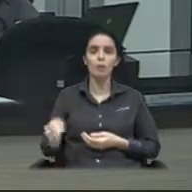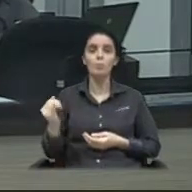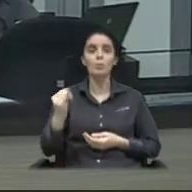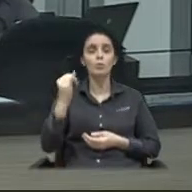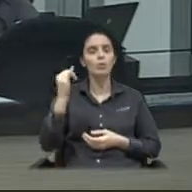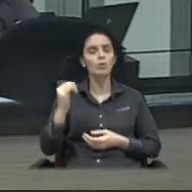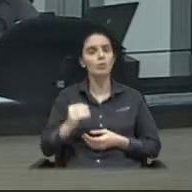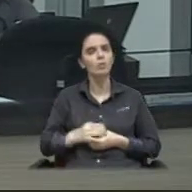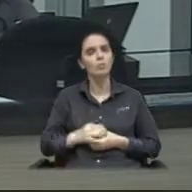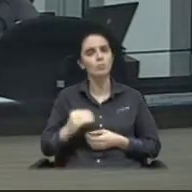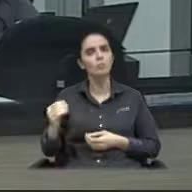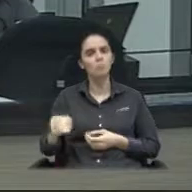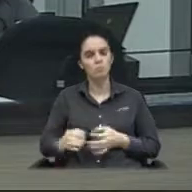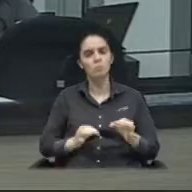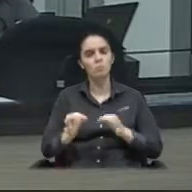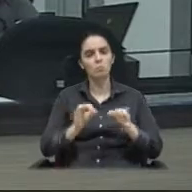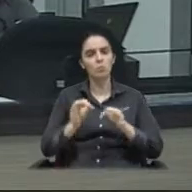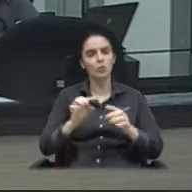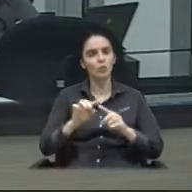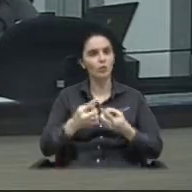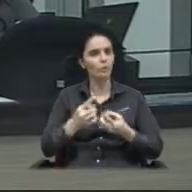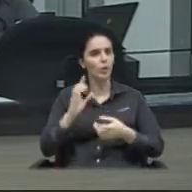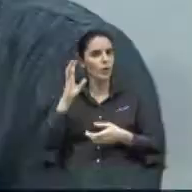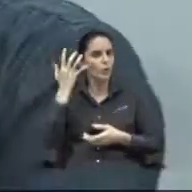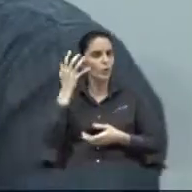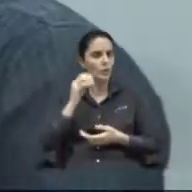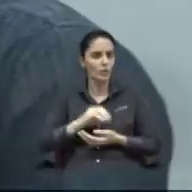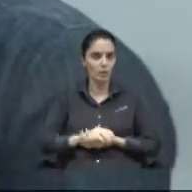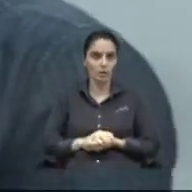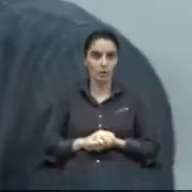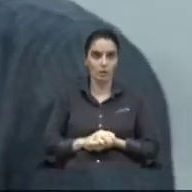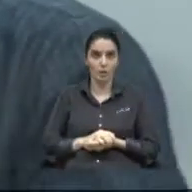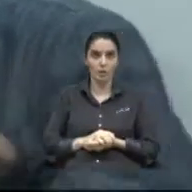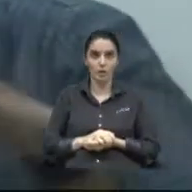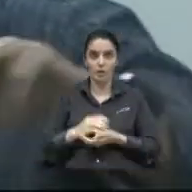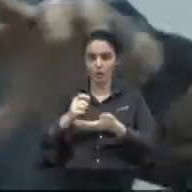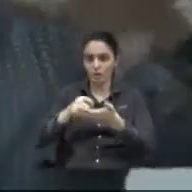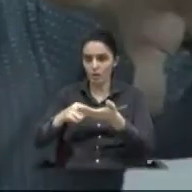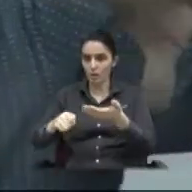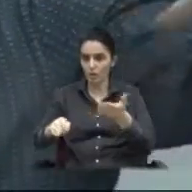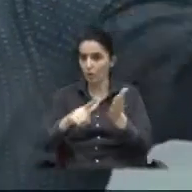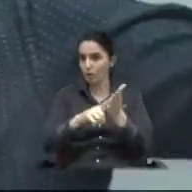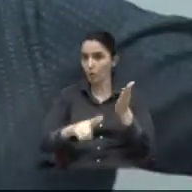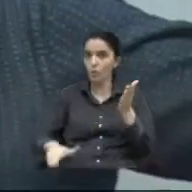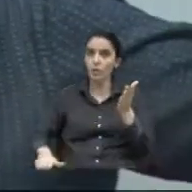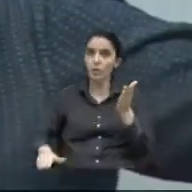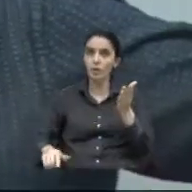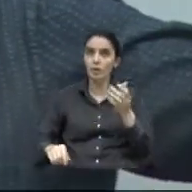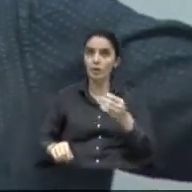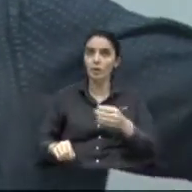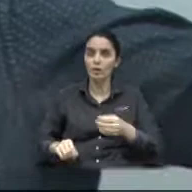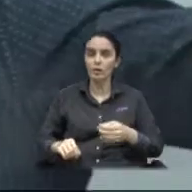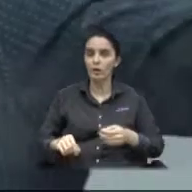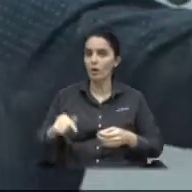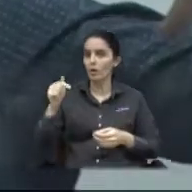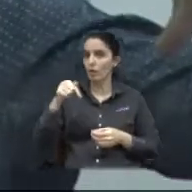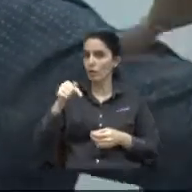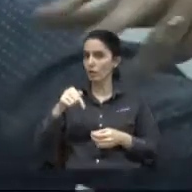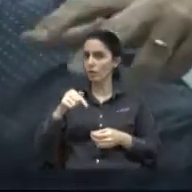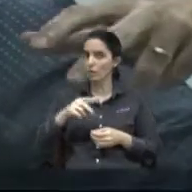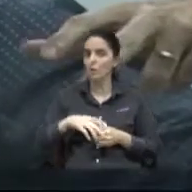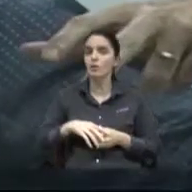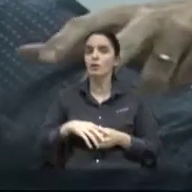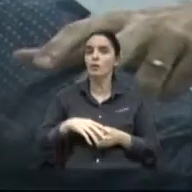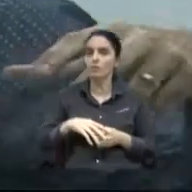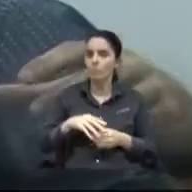eu achei muito interessante. Mas o que tem acontecido, Jorge, no caso dessa assinatura, ela tem corrido aqui mesmo nos nossos corredores, que eu